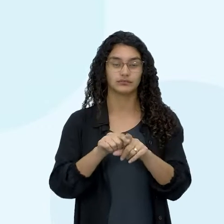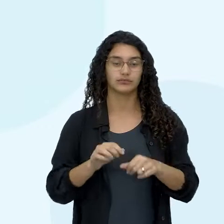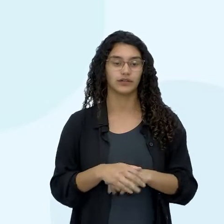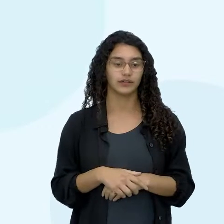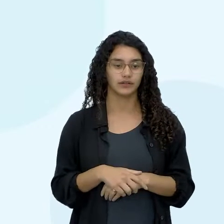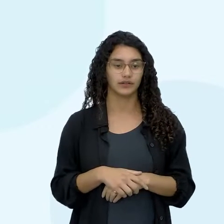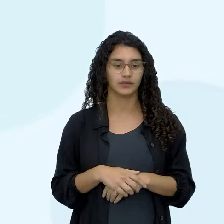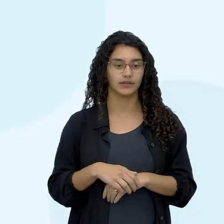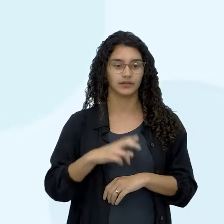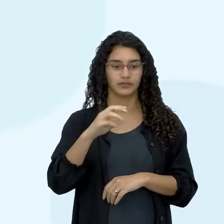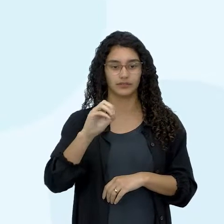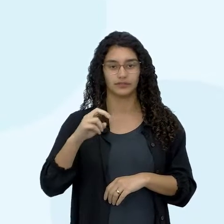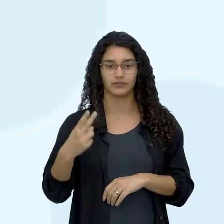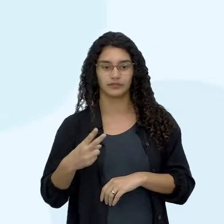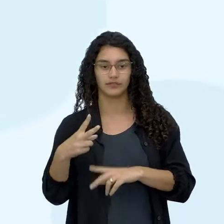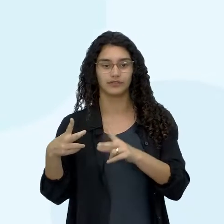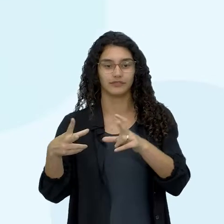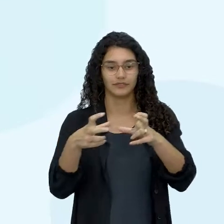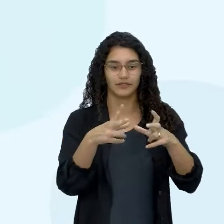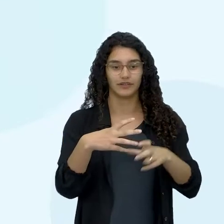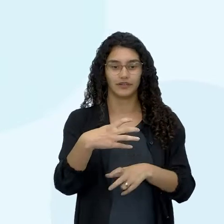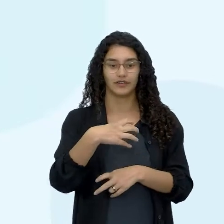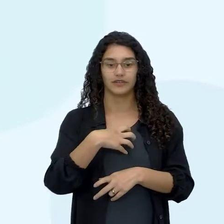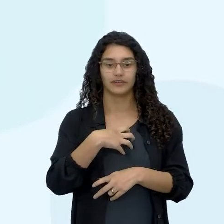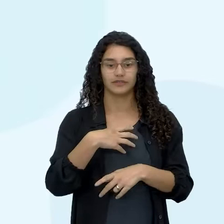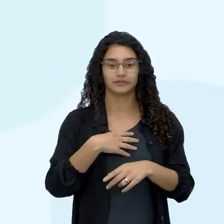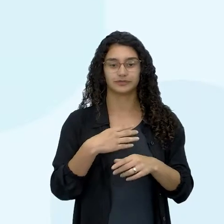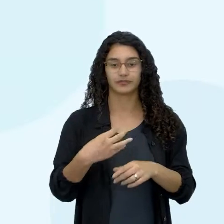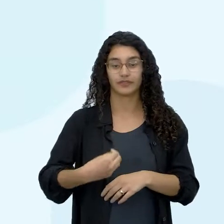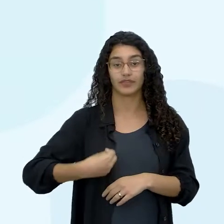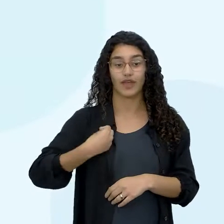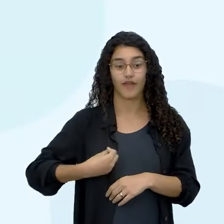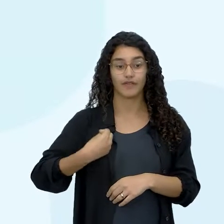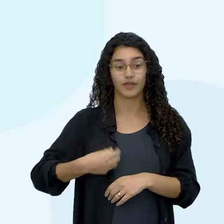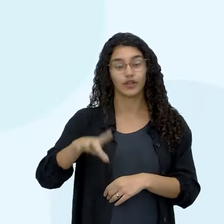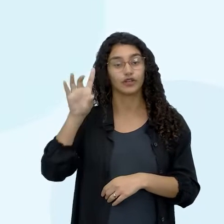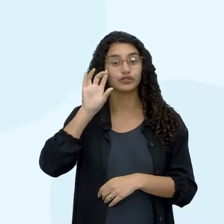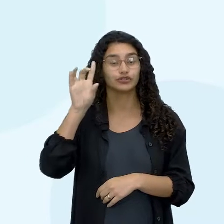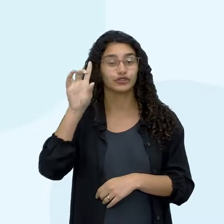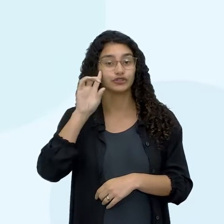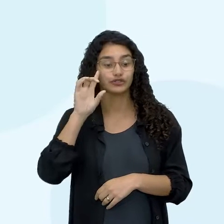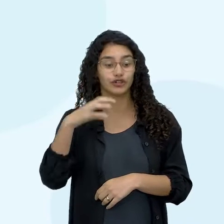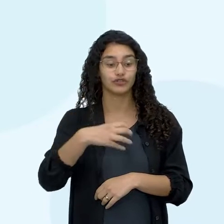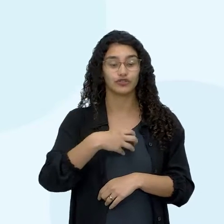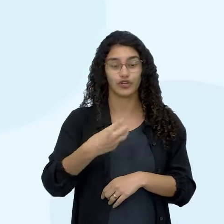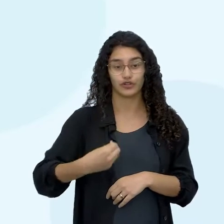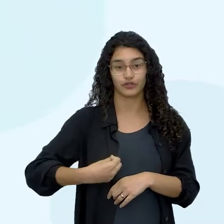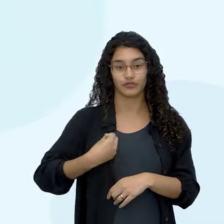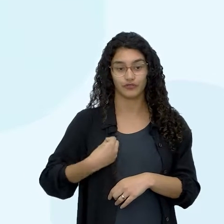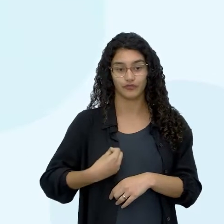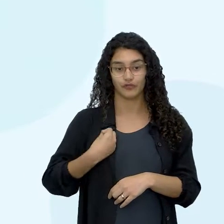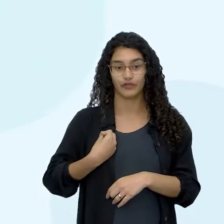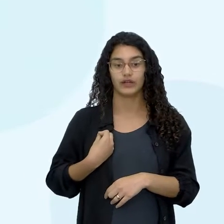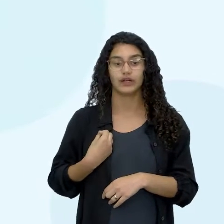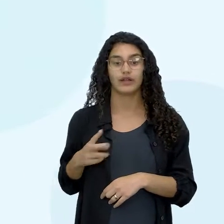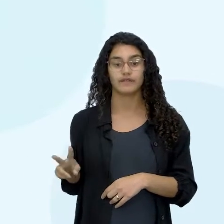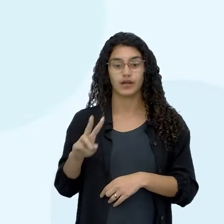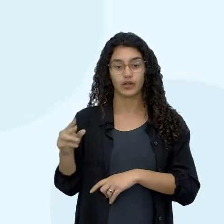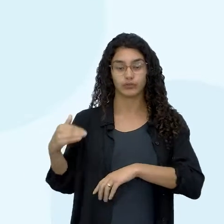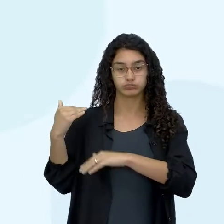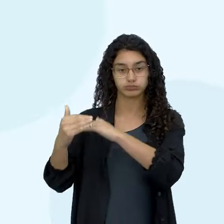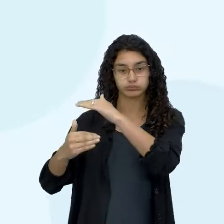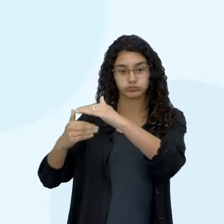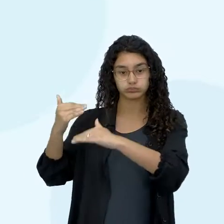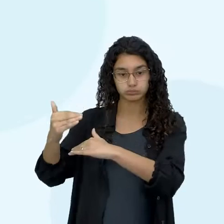502, que é analisar situações da vida cotidiana, estilos de vida, valores,